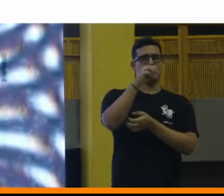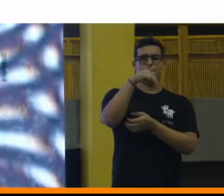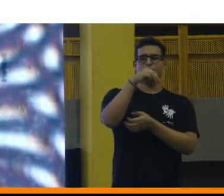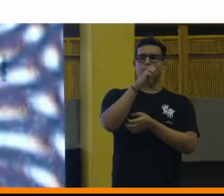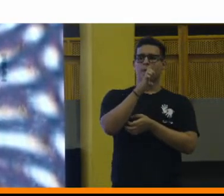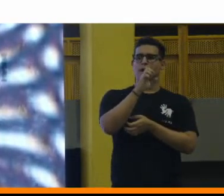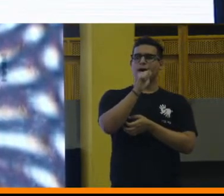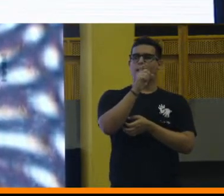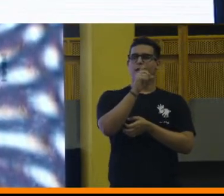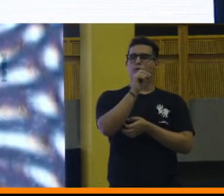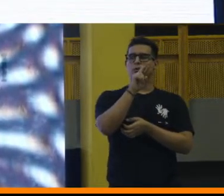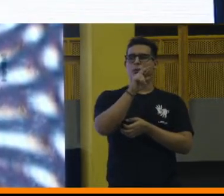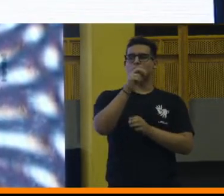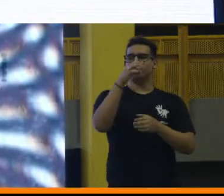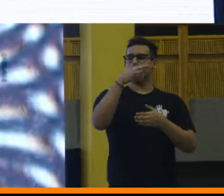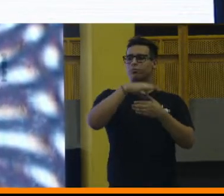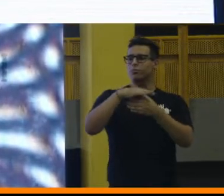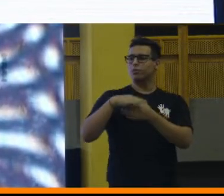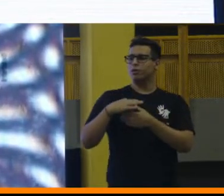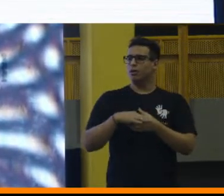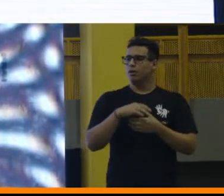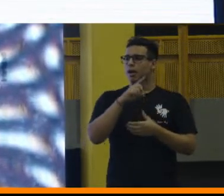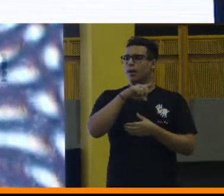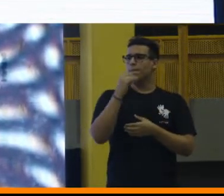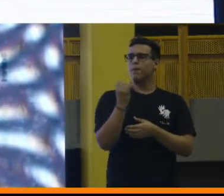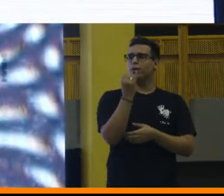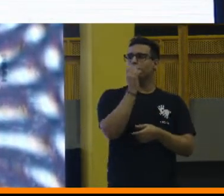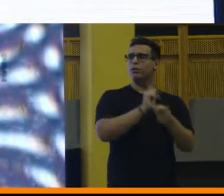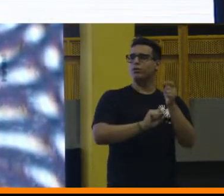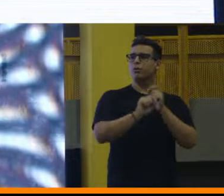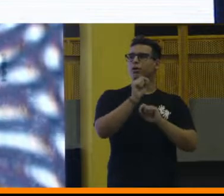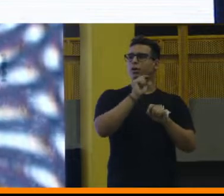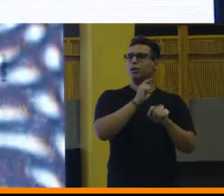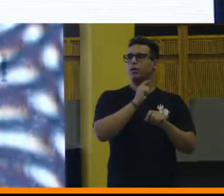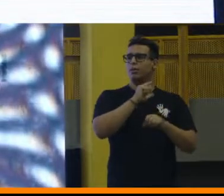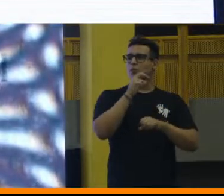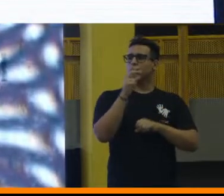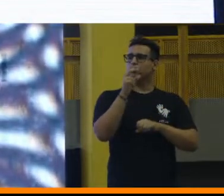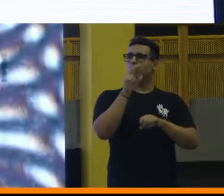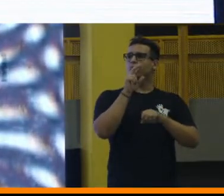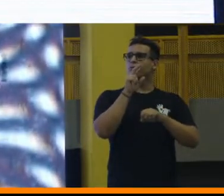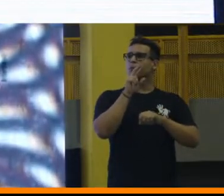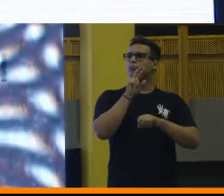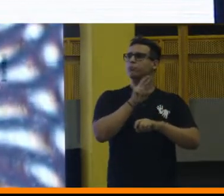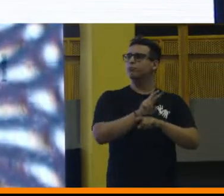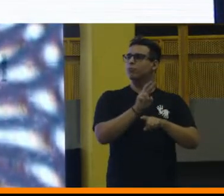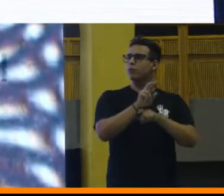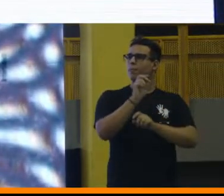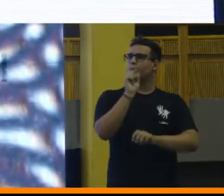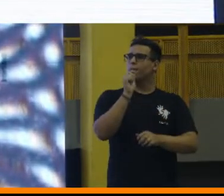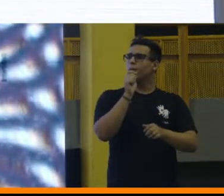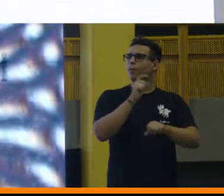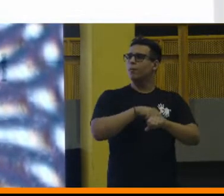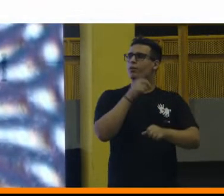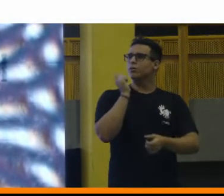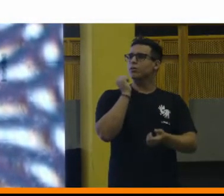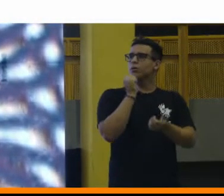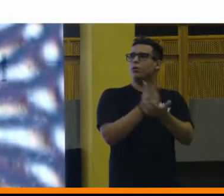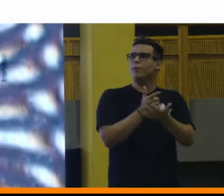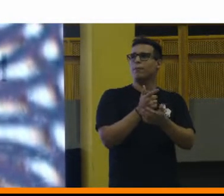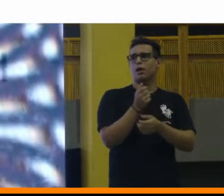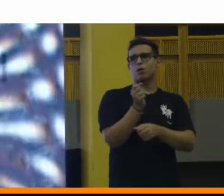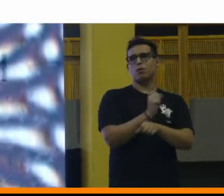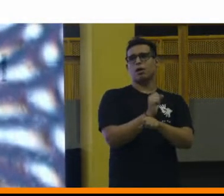aqui, é importante que você tenha cuidado quando você for adquirir um veículo com a